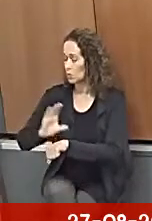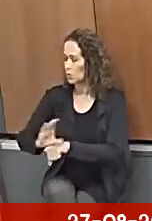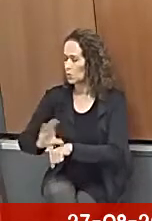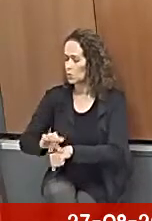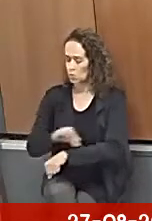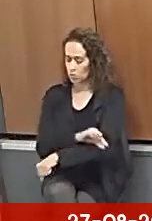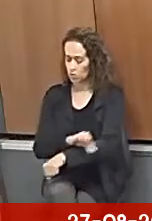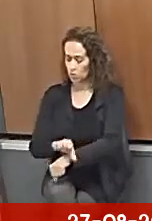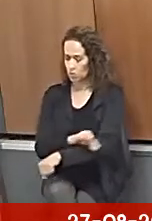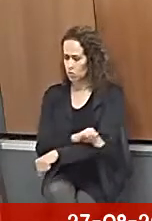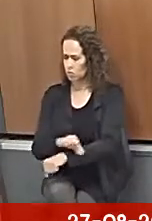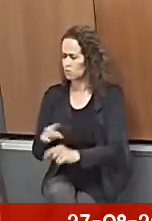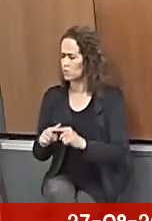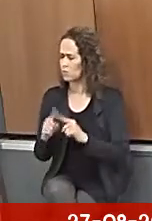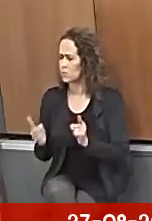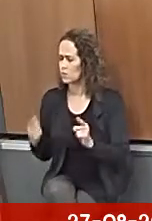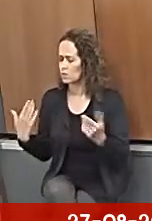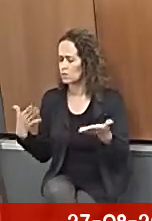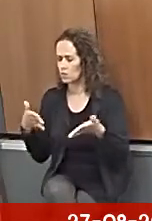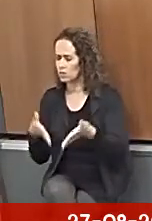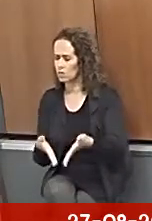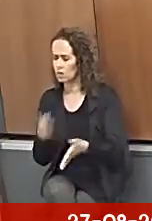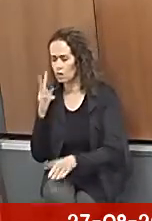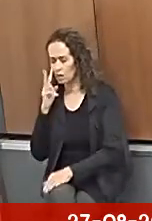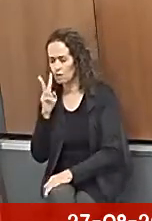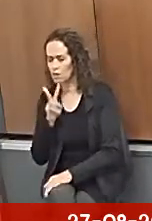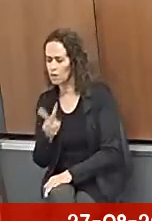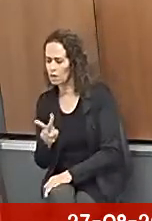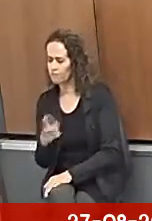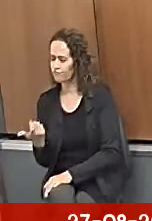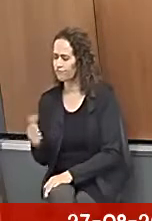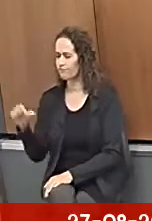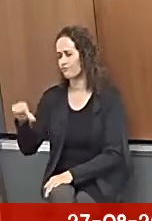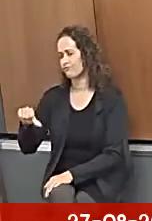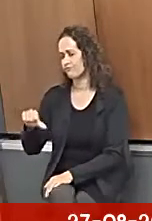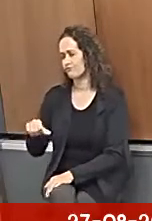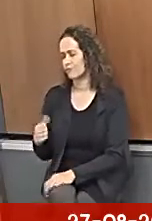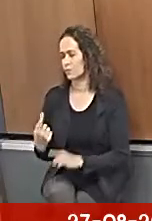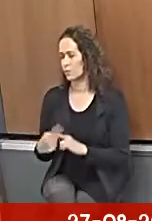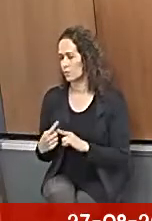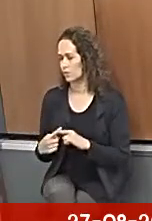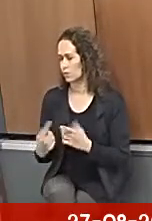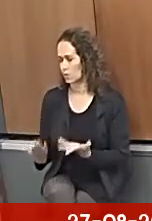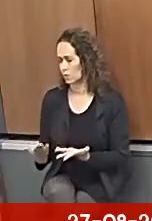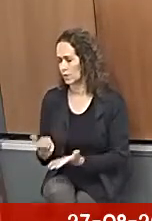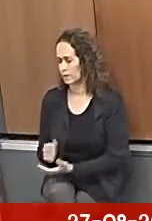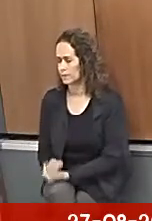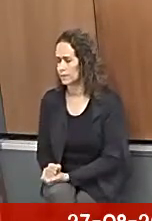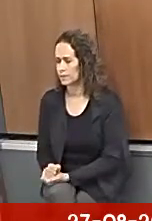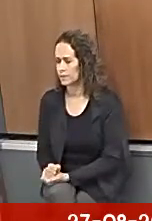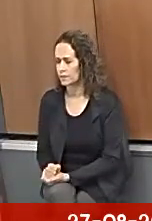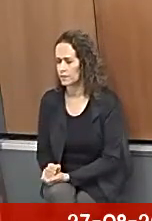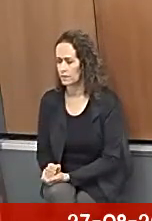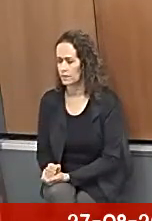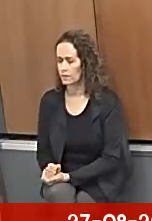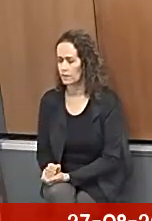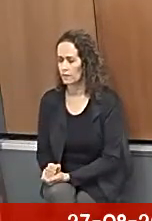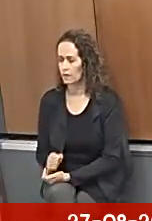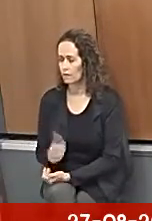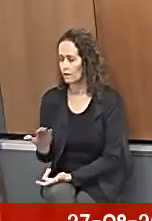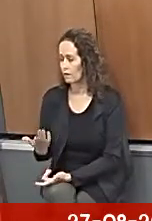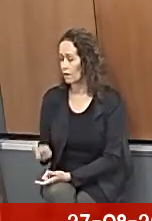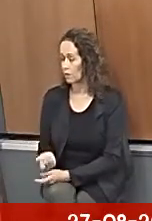só que cheguei lá de cara já vi que ela não me entendia por que justamente a inclinação era